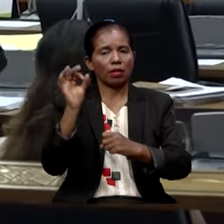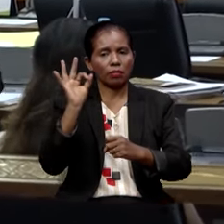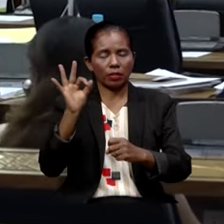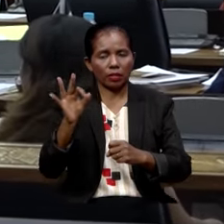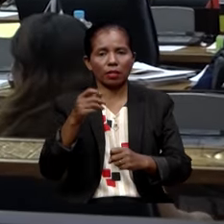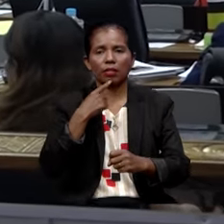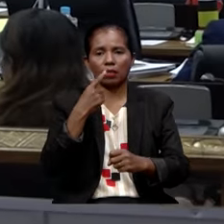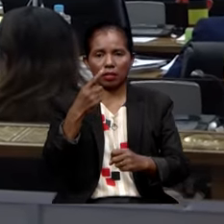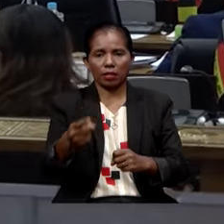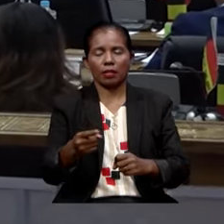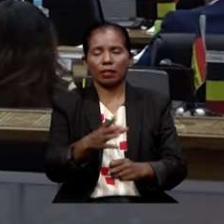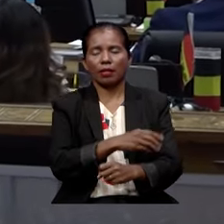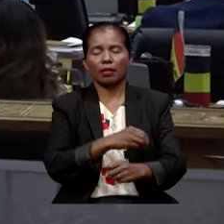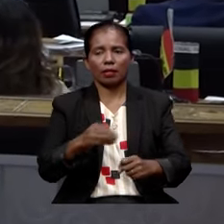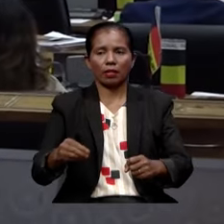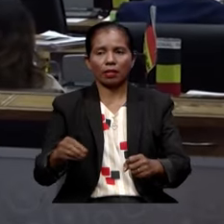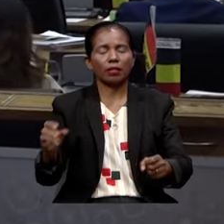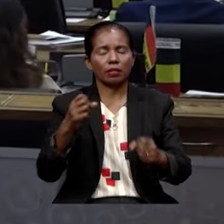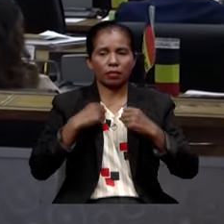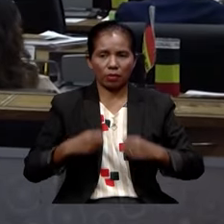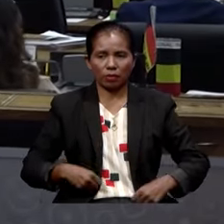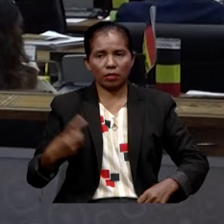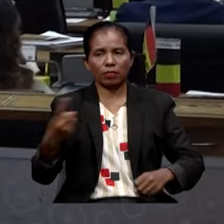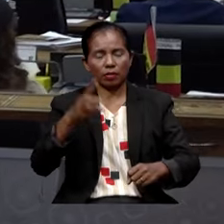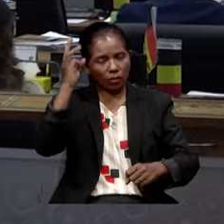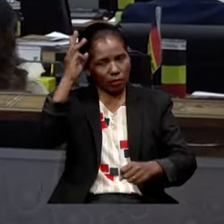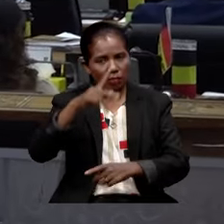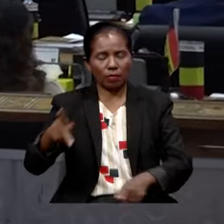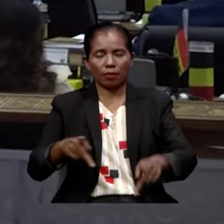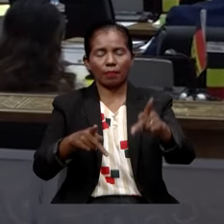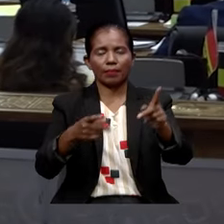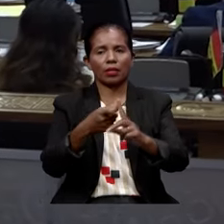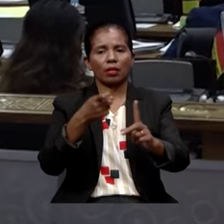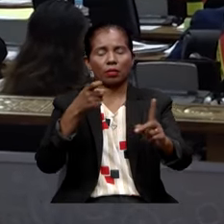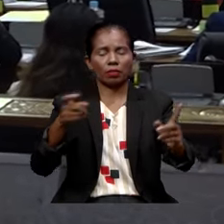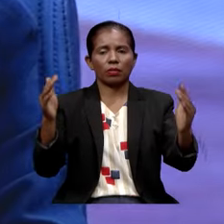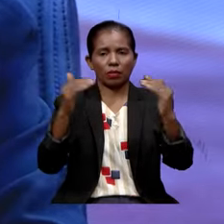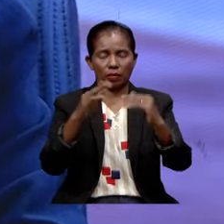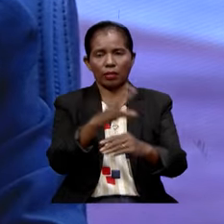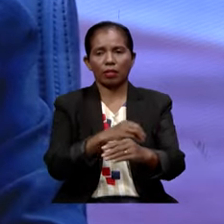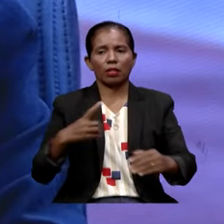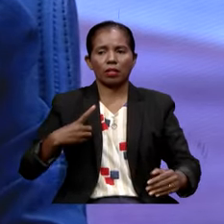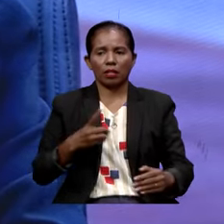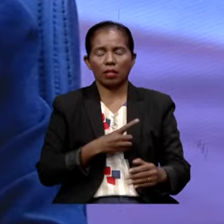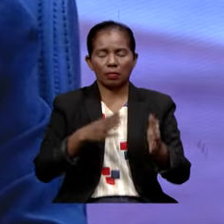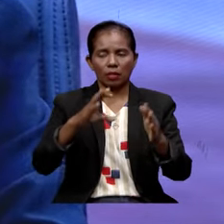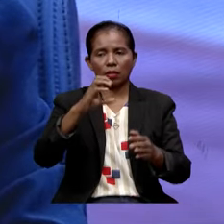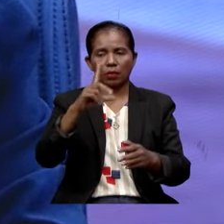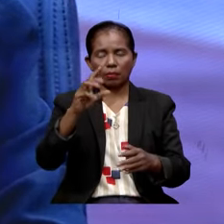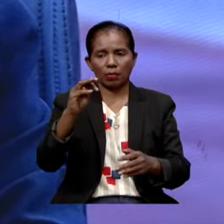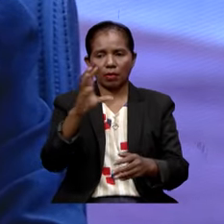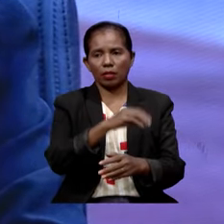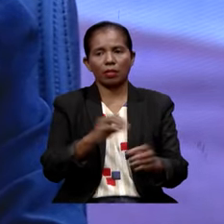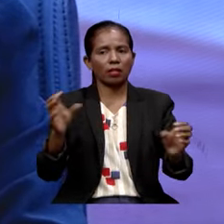plenária com a problema de saúde no Benefata e sem preocupação pública. Lhe russa sessão de intervenção, deputada Gurumali, lacima